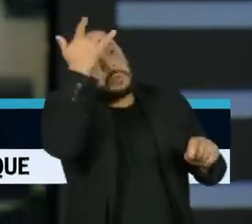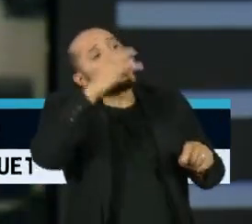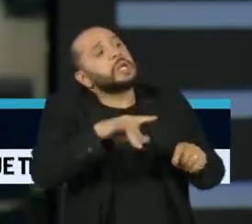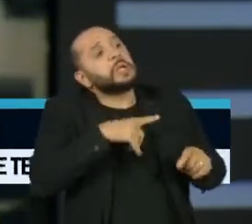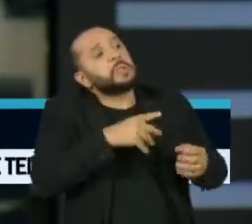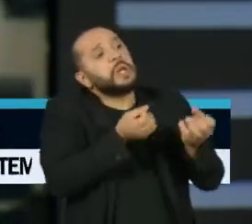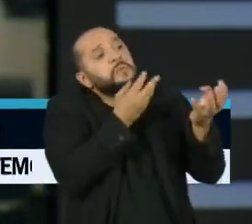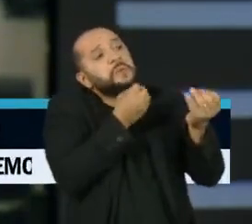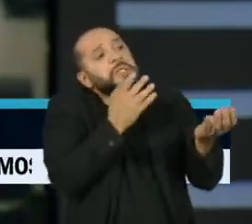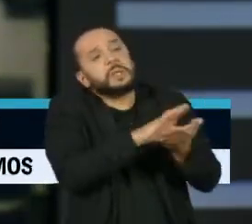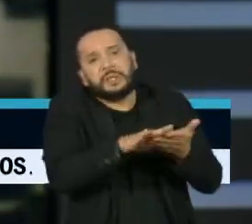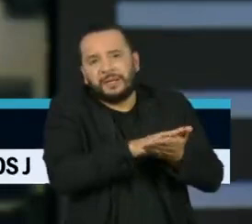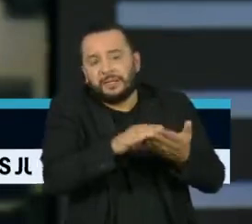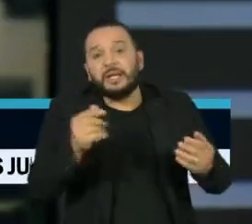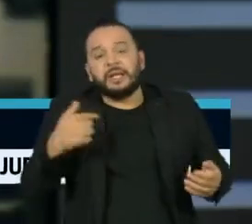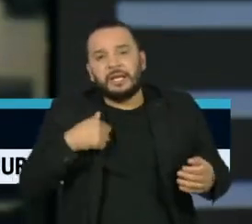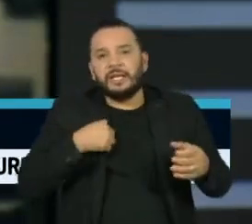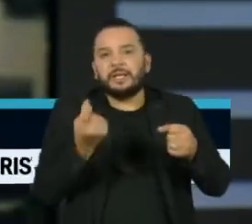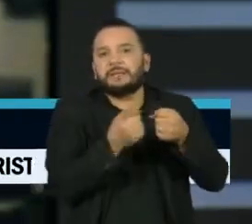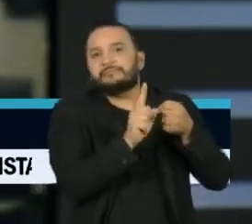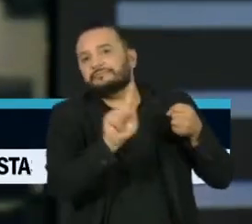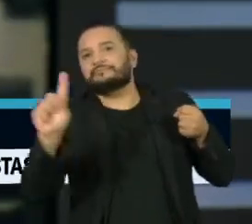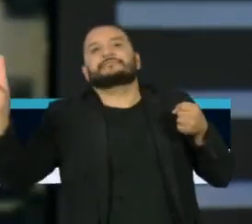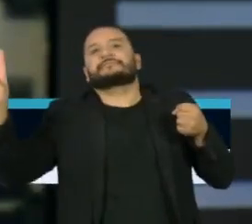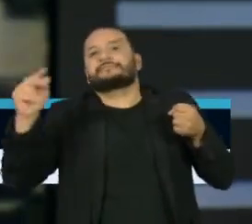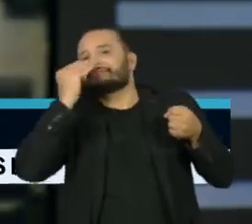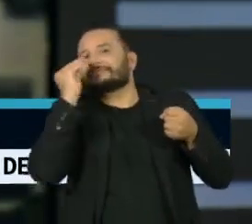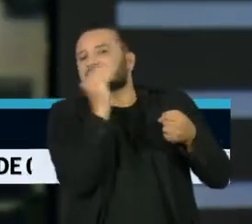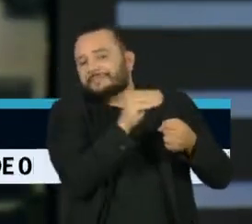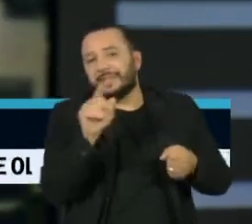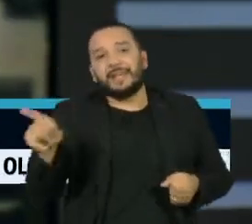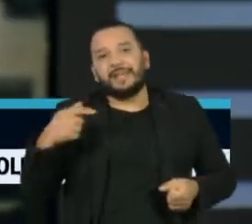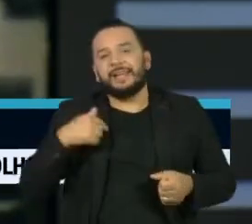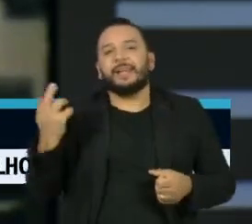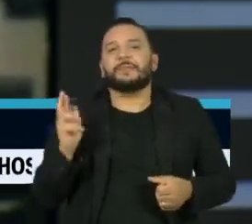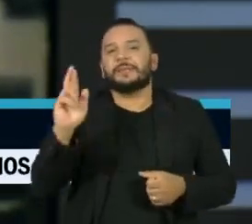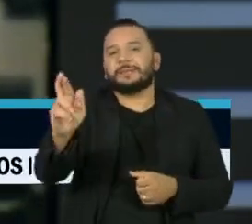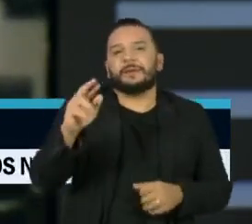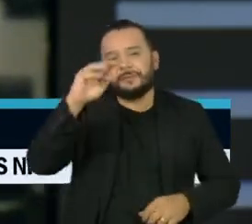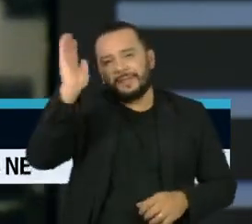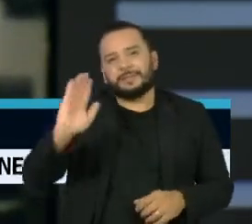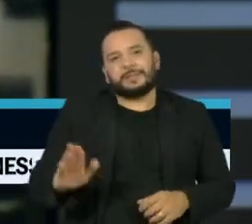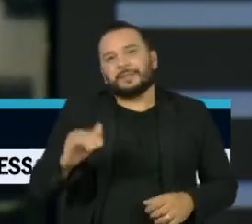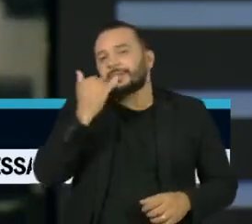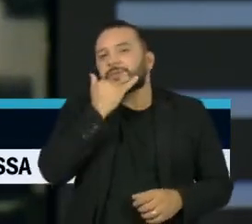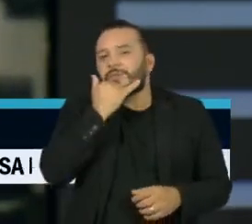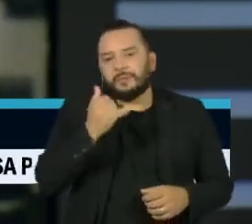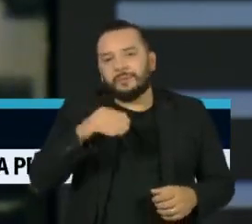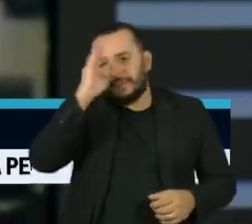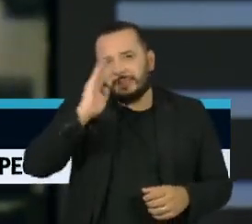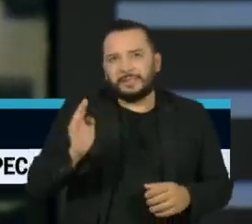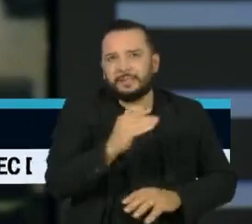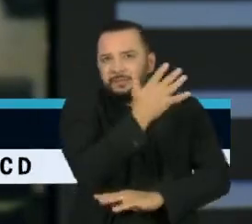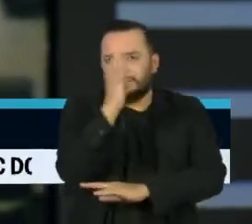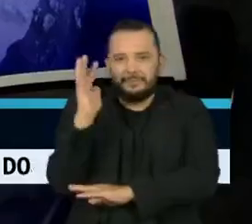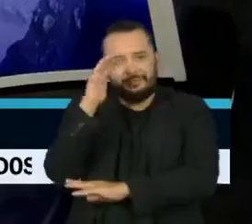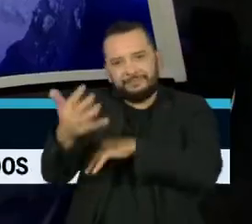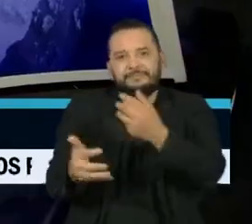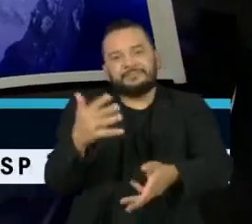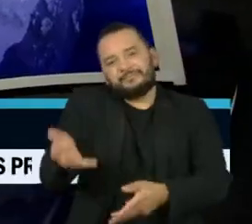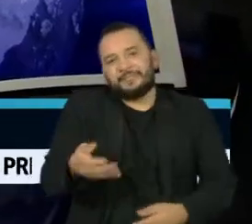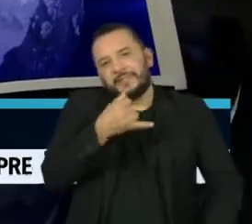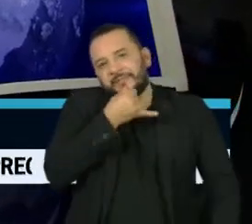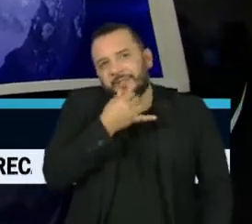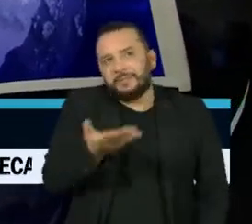eu não tenho informação e isso que ele foi lá para supostamente apresentar o Brasil real o Brasil Real Brasil do contra o desmatamento